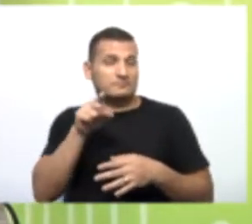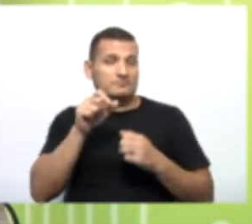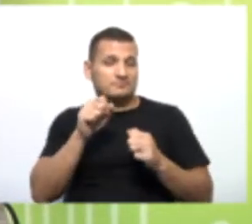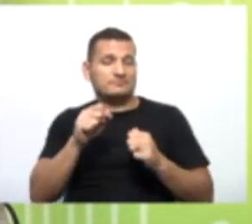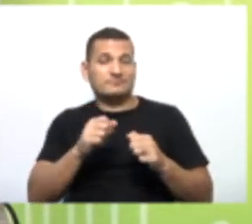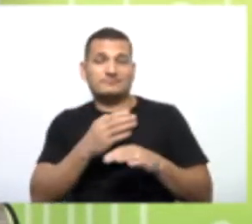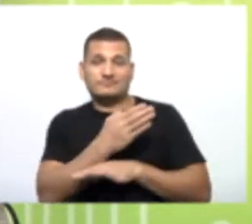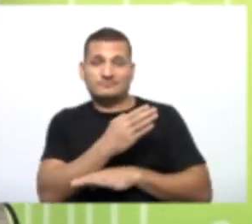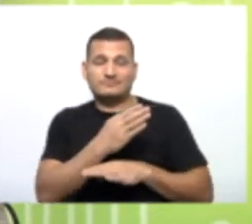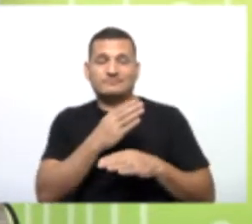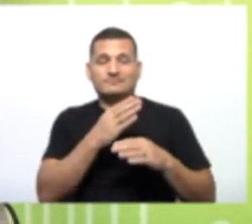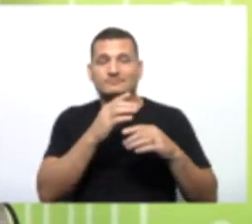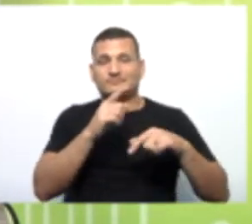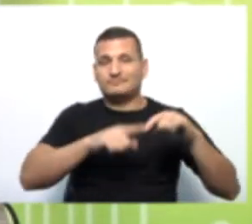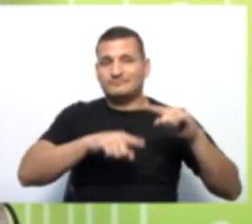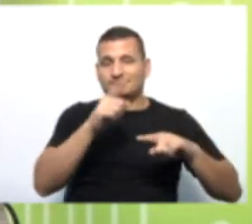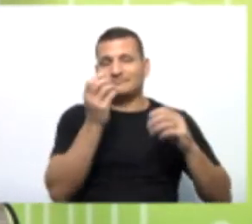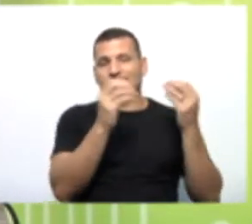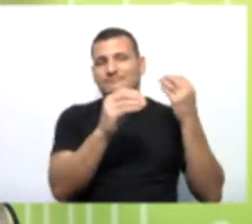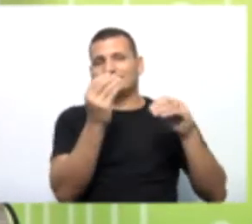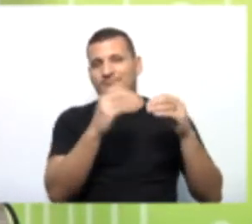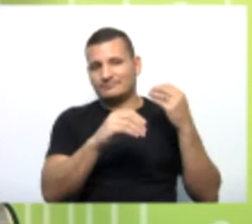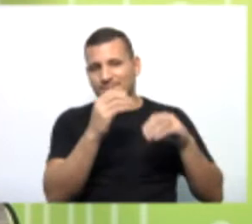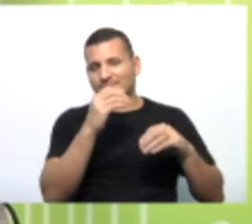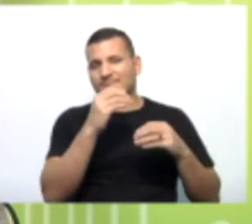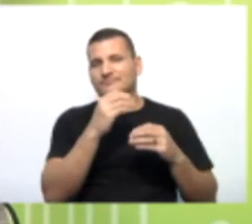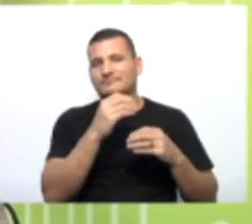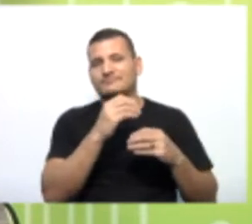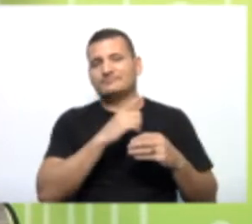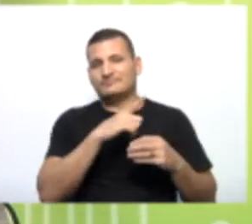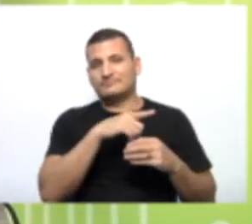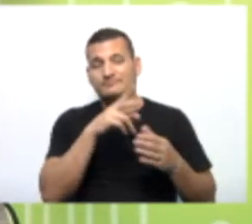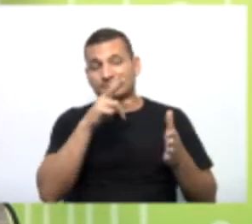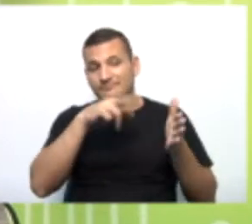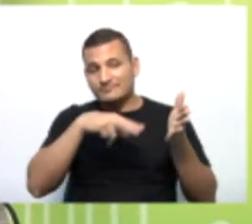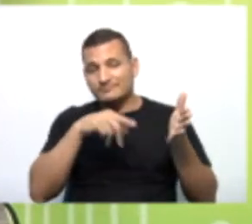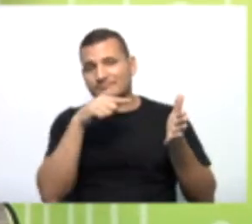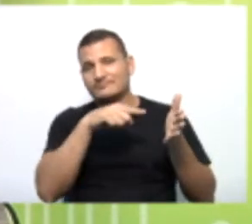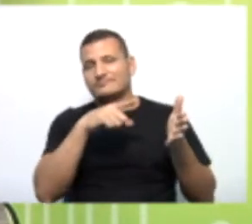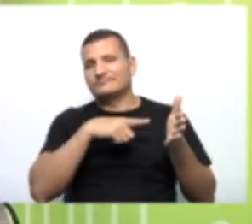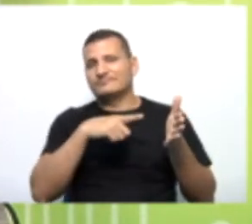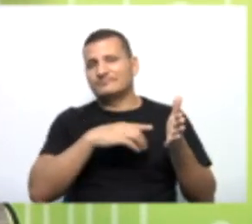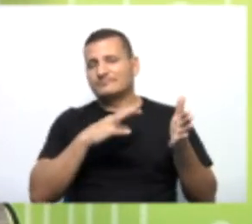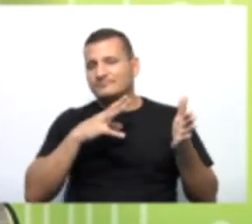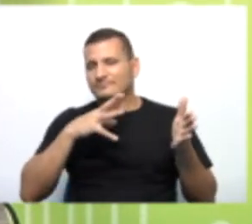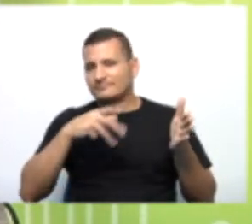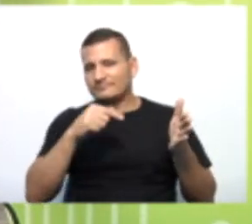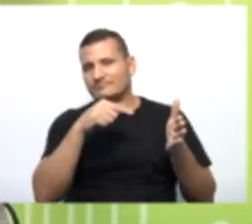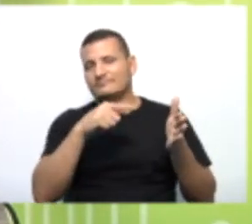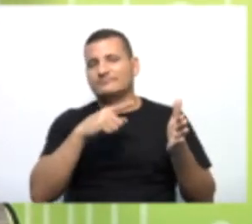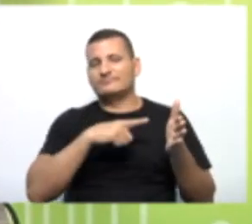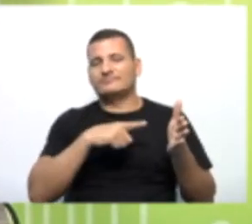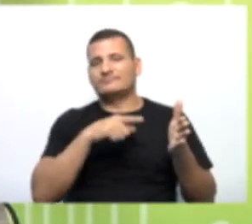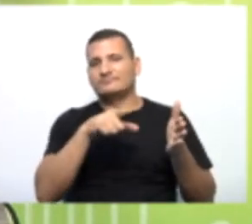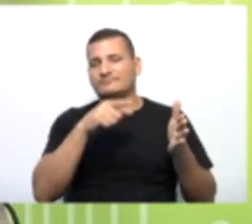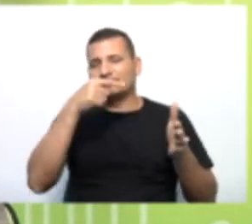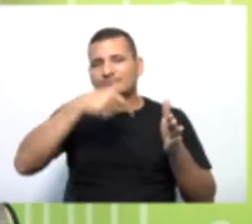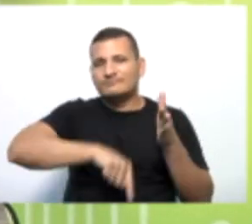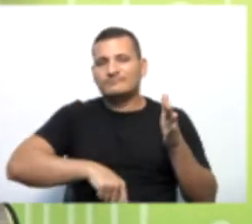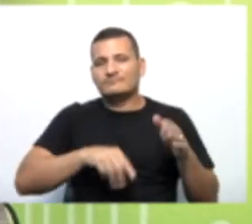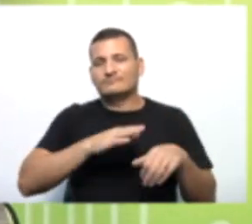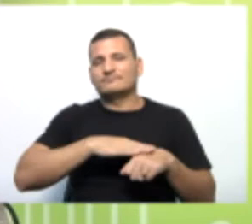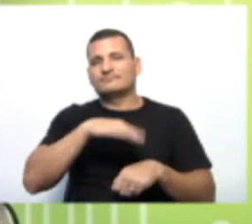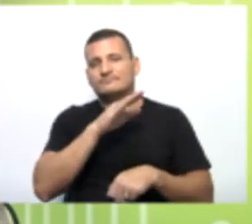no material que nós mandamos, não é? No material de apoio, observar que lá tem todo esse material para você se aprofundar